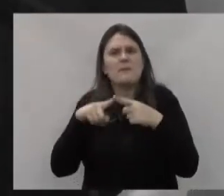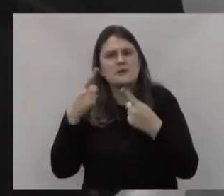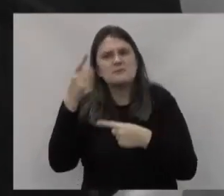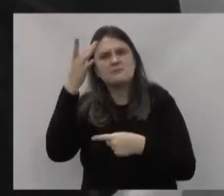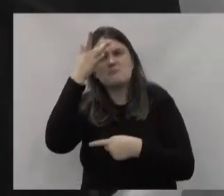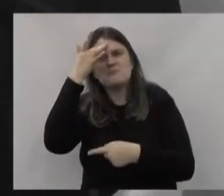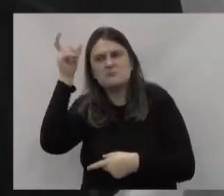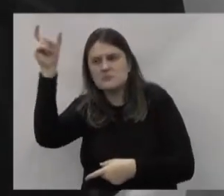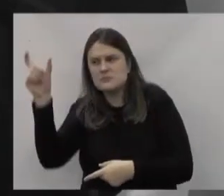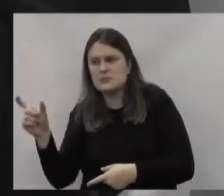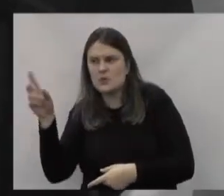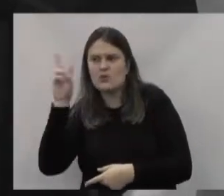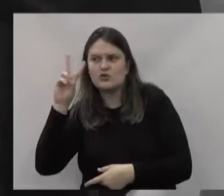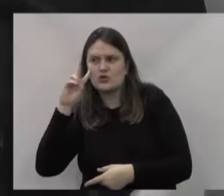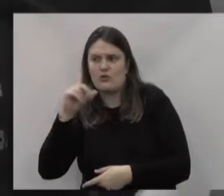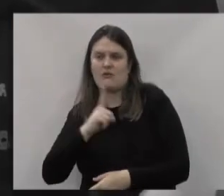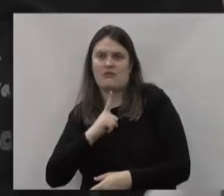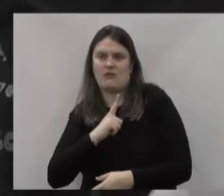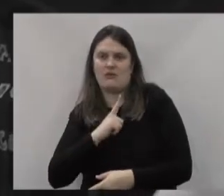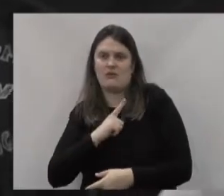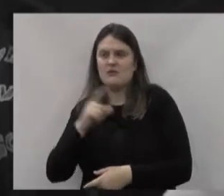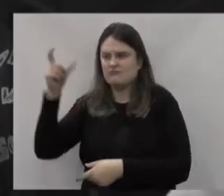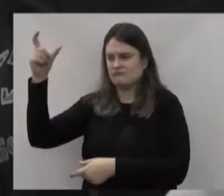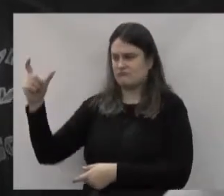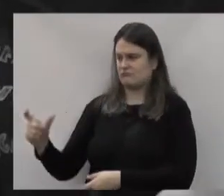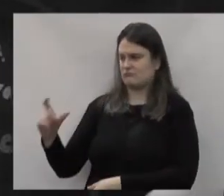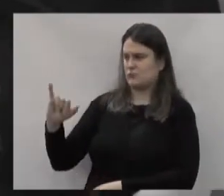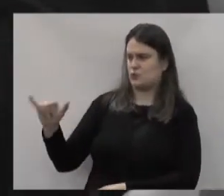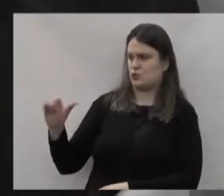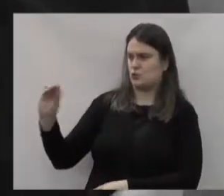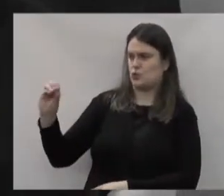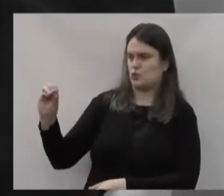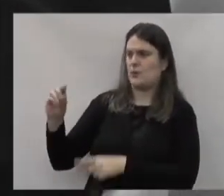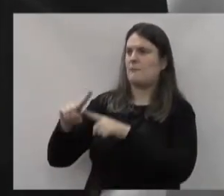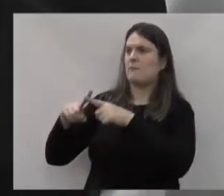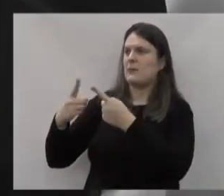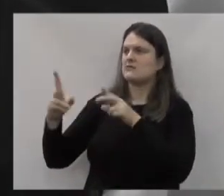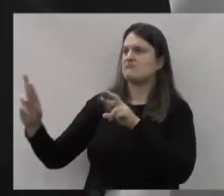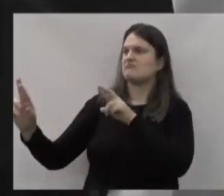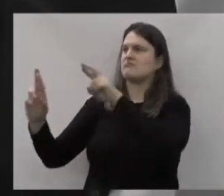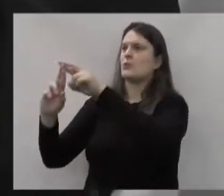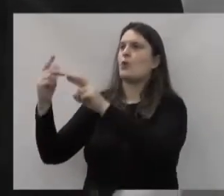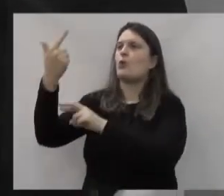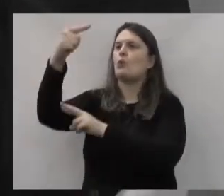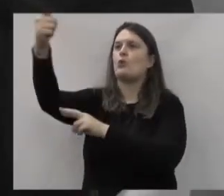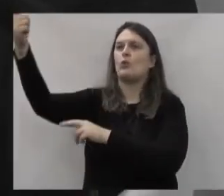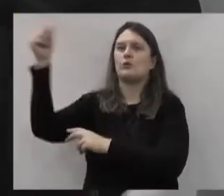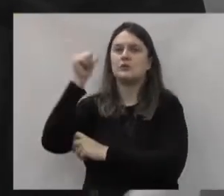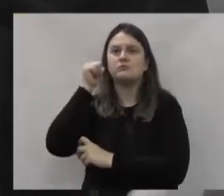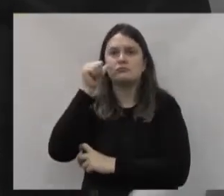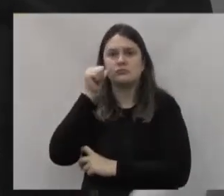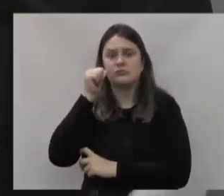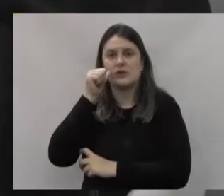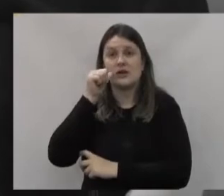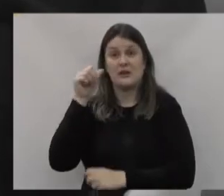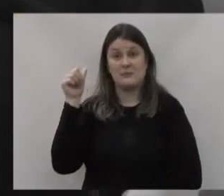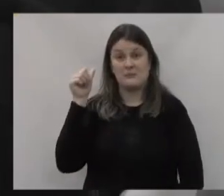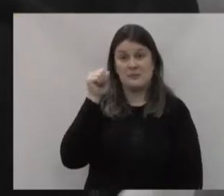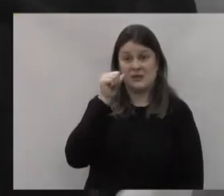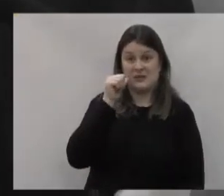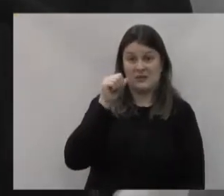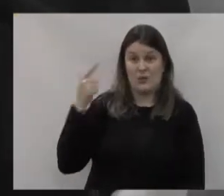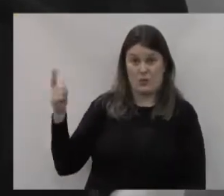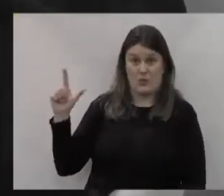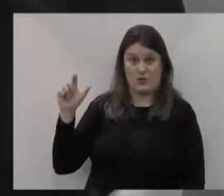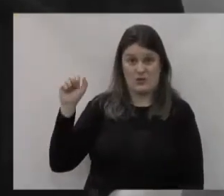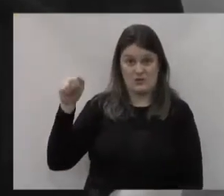Jo. Eu coloco a Jo aqui, mas ela está representando muitas e muitas mulheres. A Ana, quando